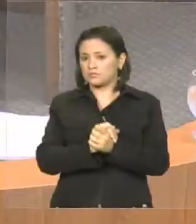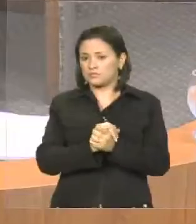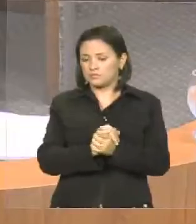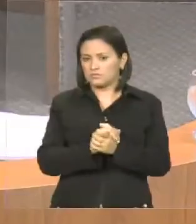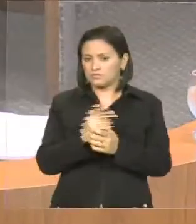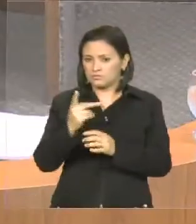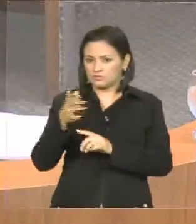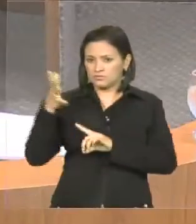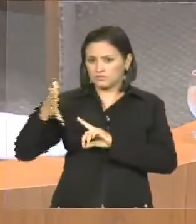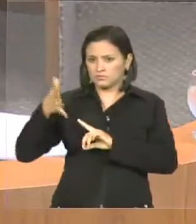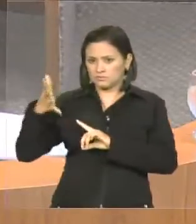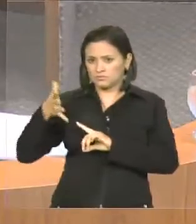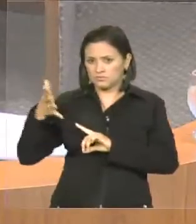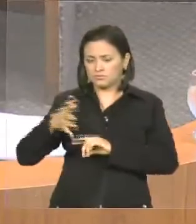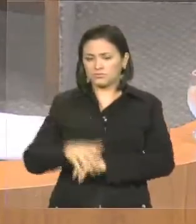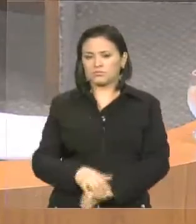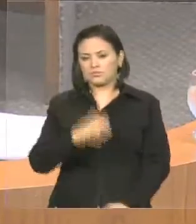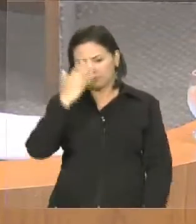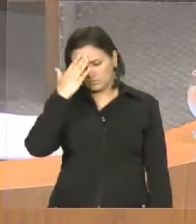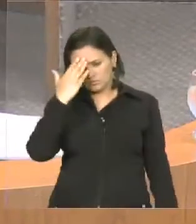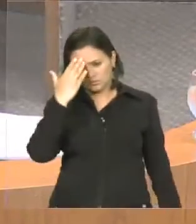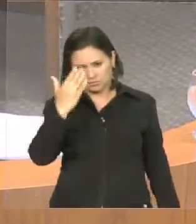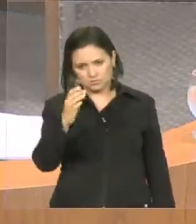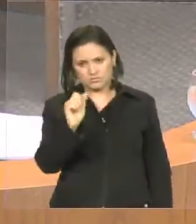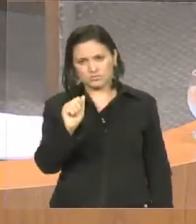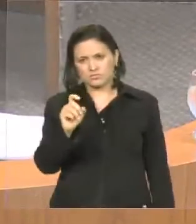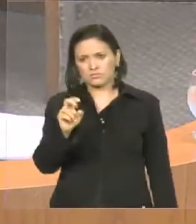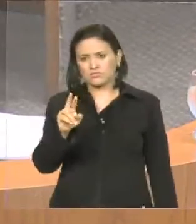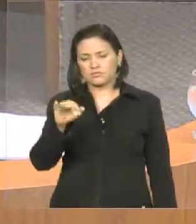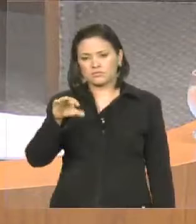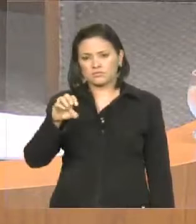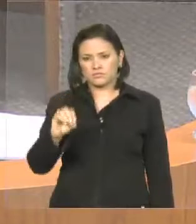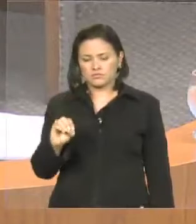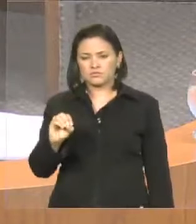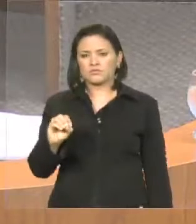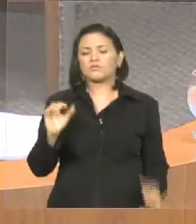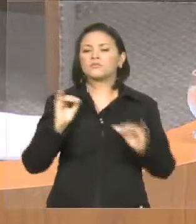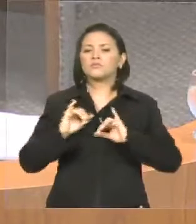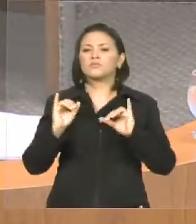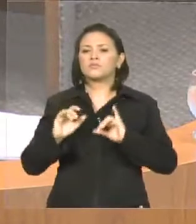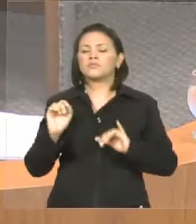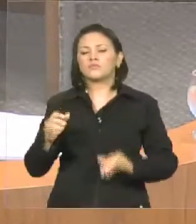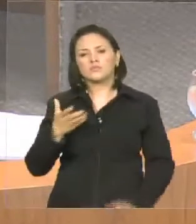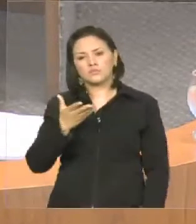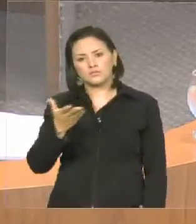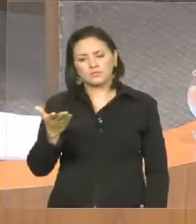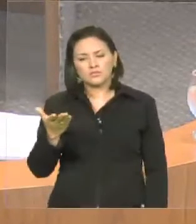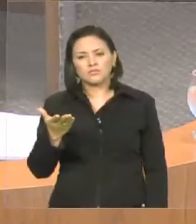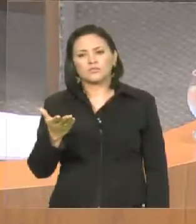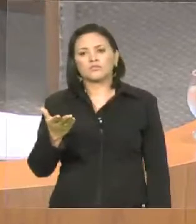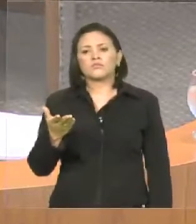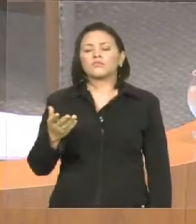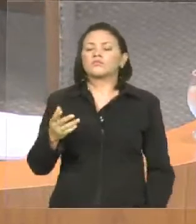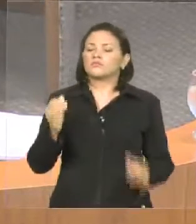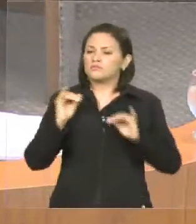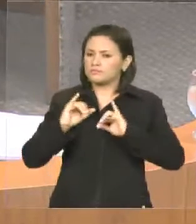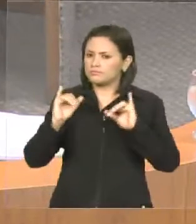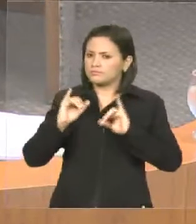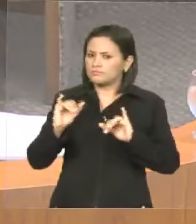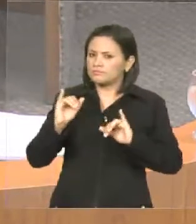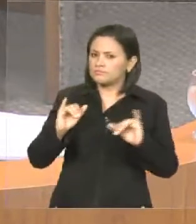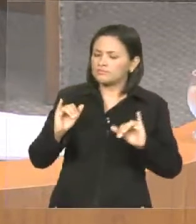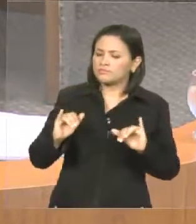pronunciamento. Eu agradeço, deputado Adriano, e quero dizer que Vossa Excelência chegou realmente no cerne da questão, que